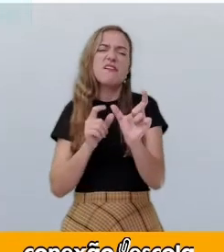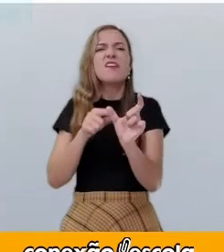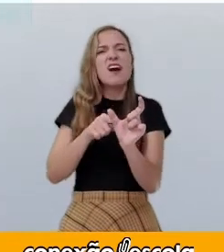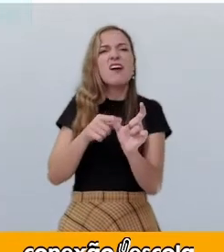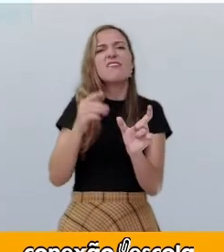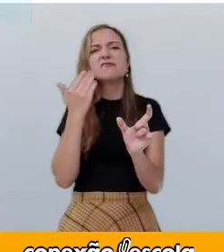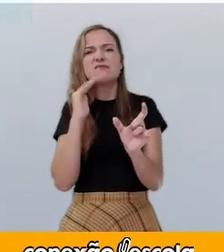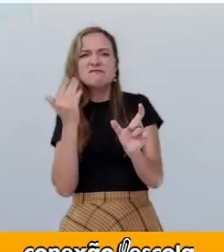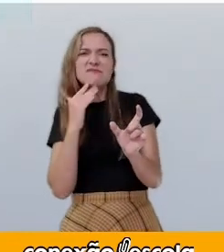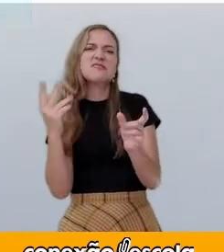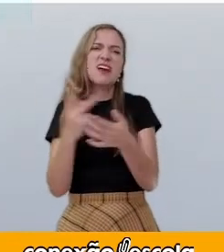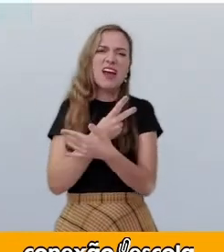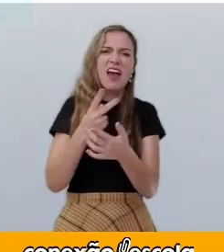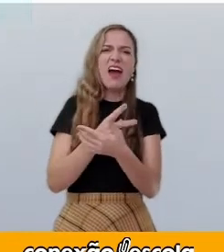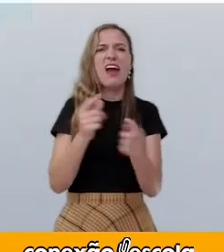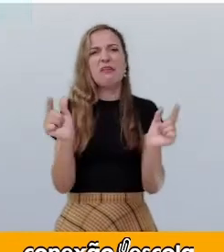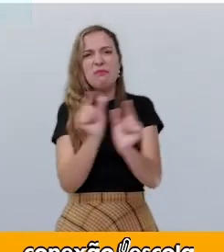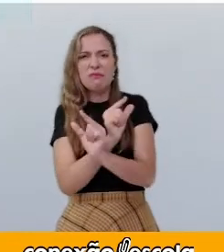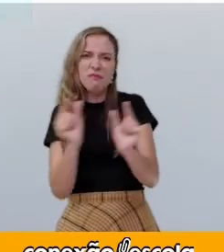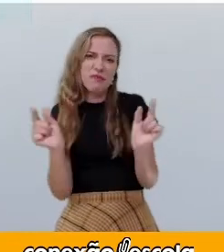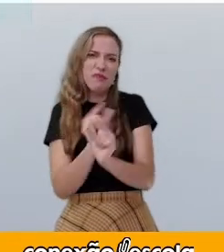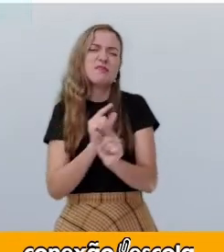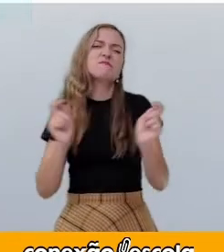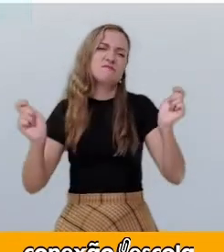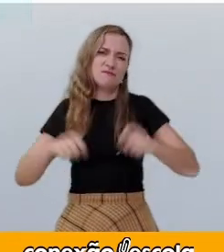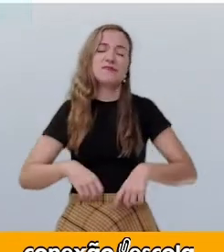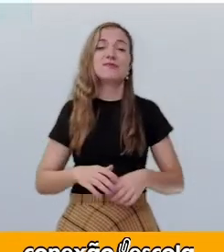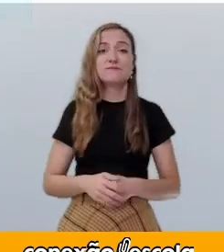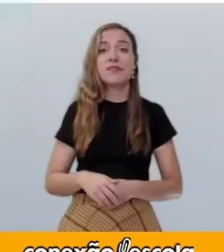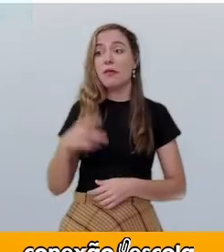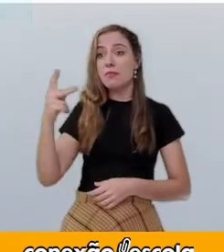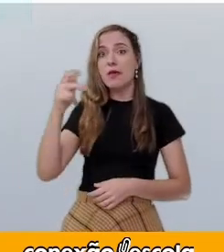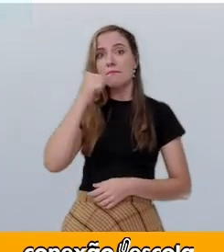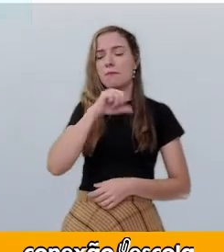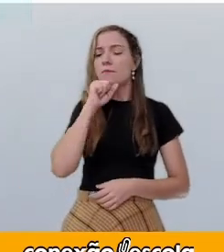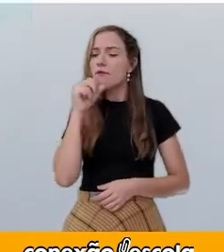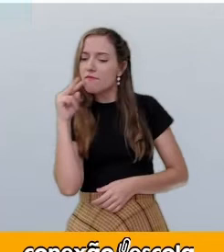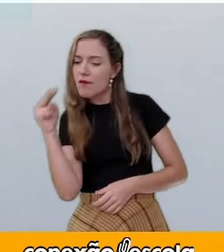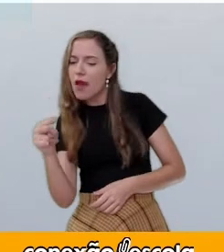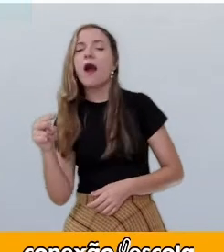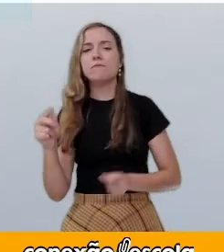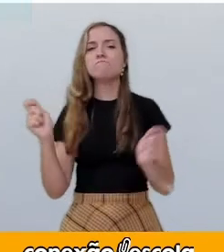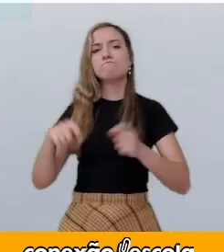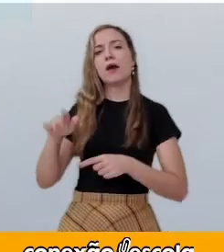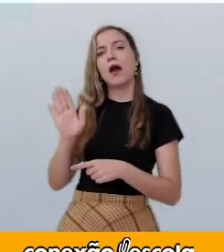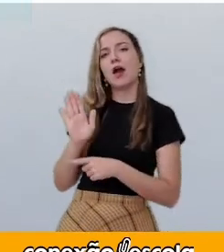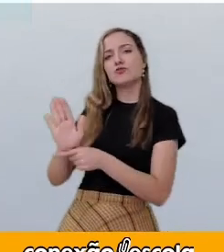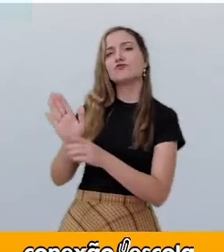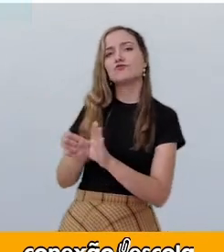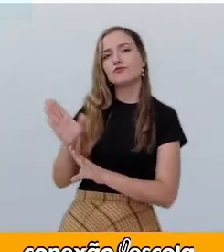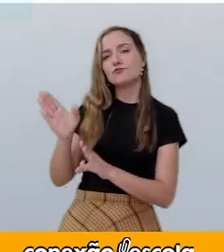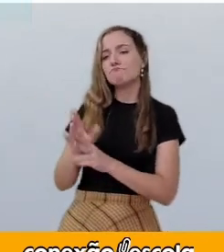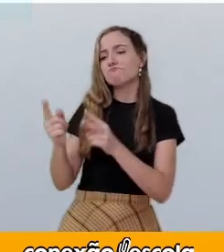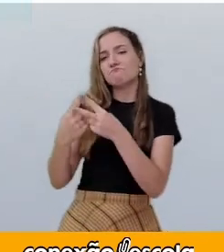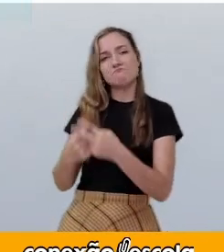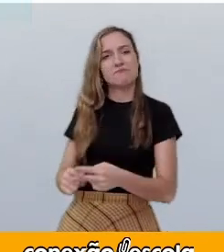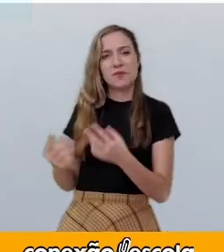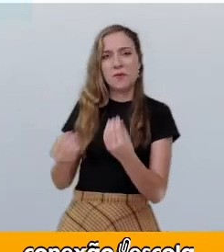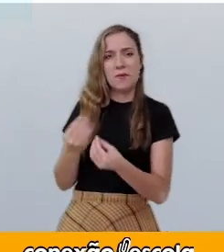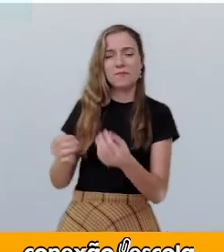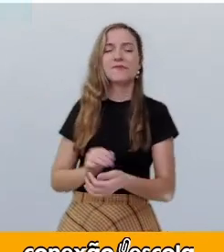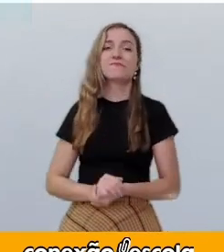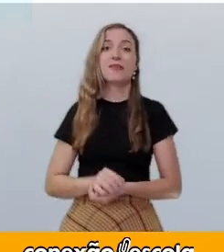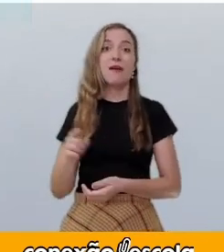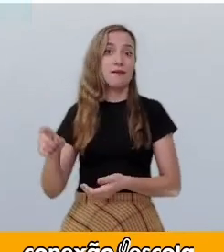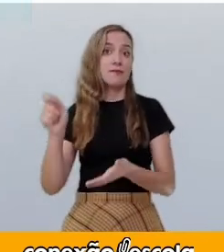ou trocava outra sua mãe sempre eu ajudava a corrigir com a escrita o